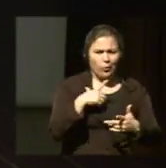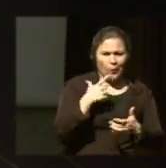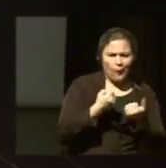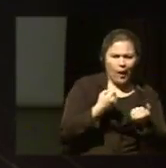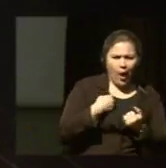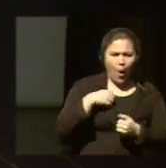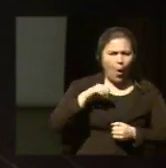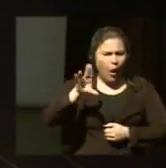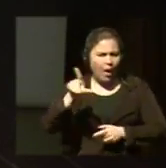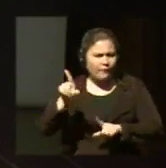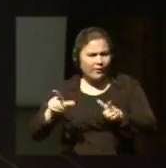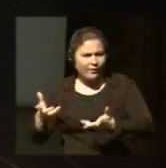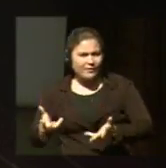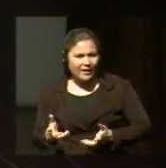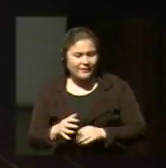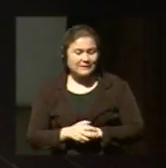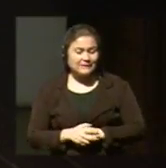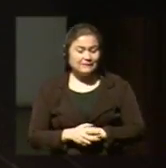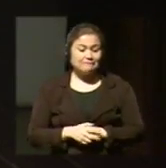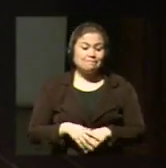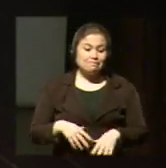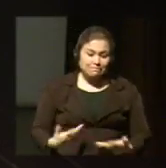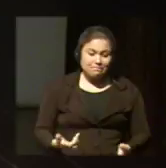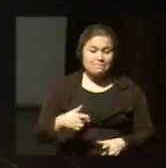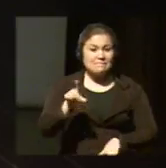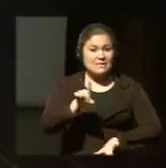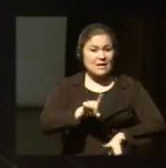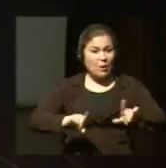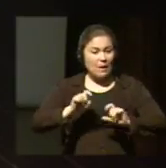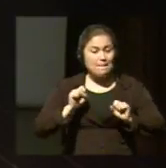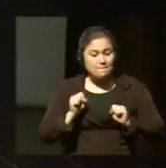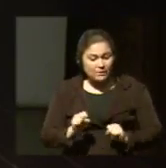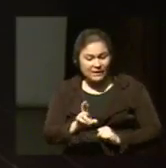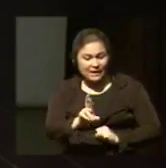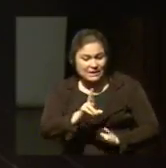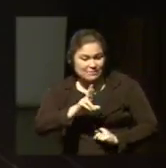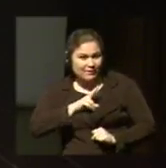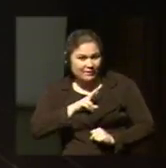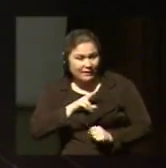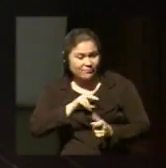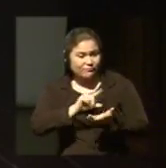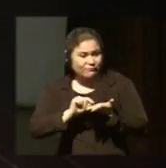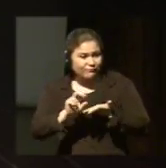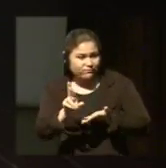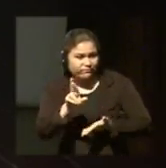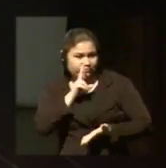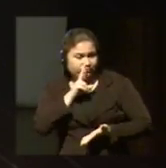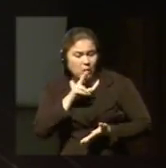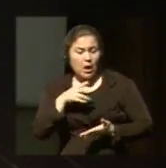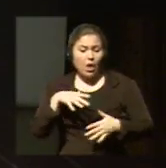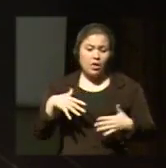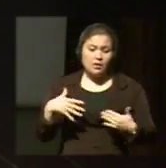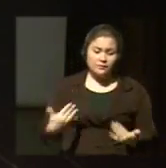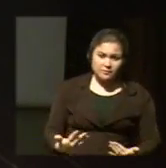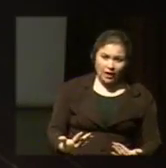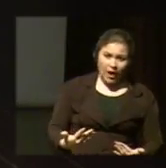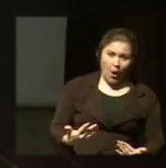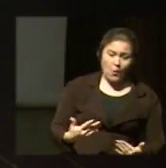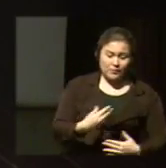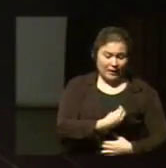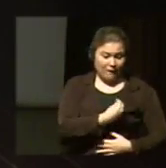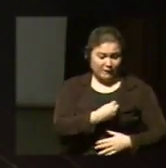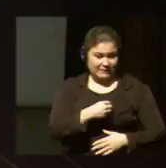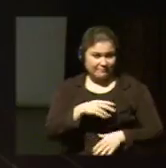levo quem quiser. E que então alguém pode responder digitalmente e então, na vida